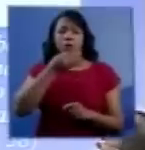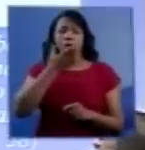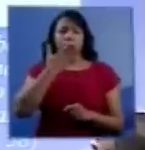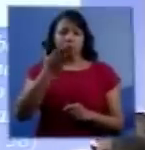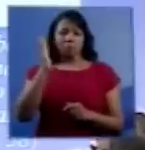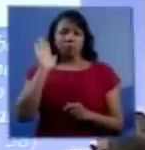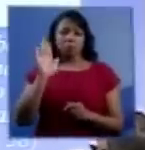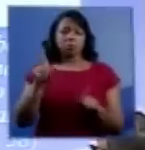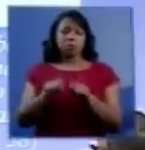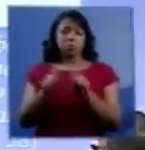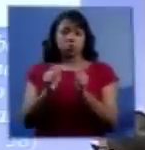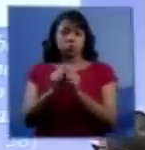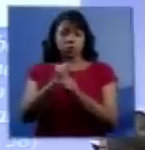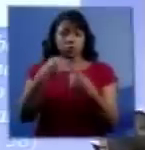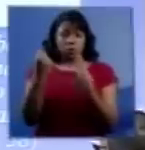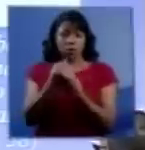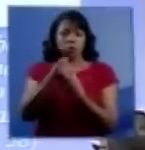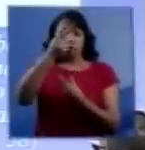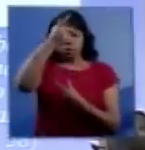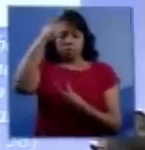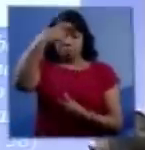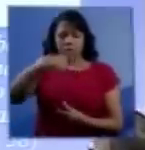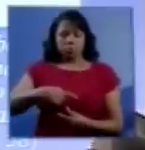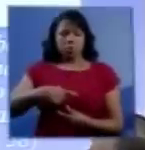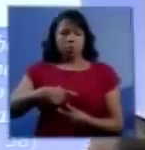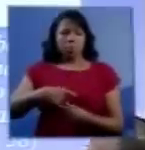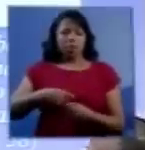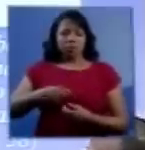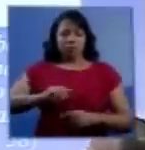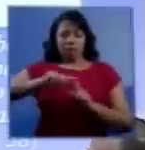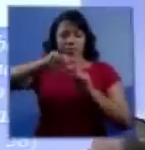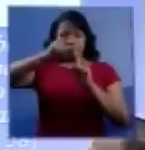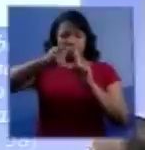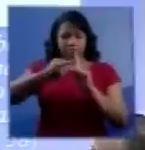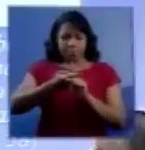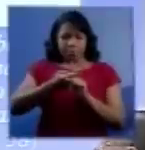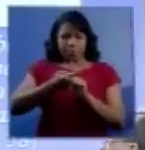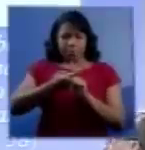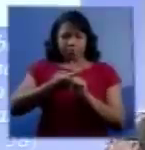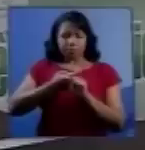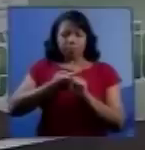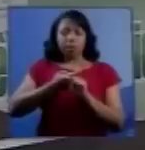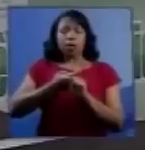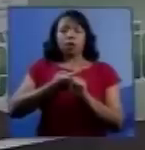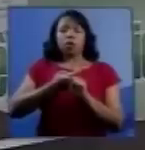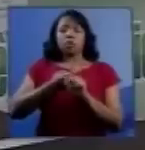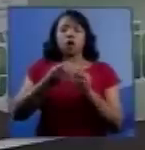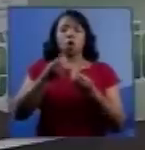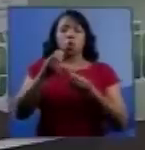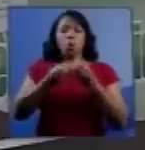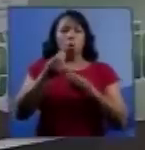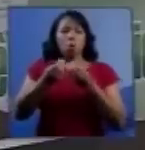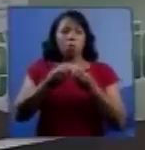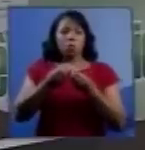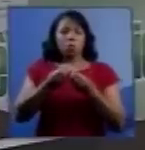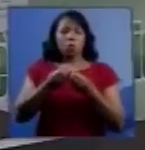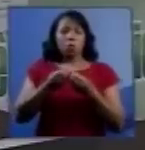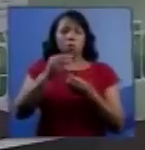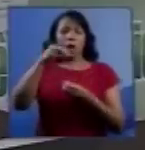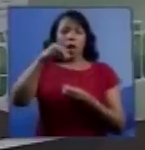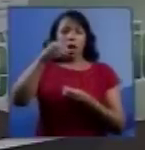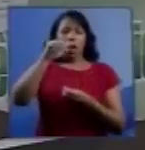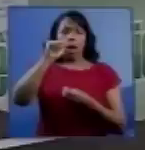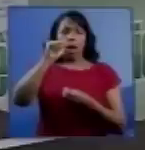humanidade deste ser humano que está em gestação ainda que esteja com uma